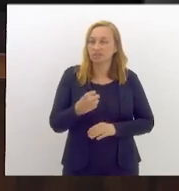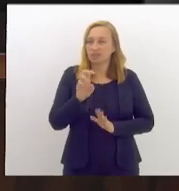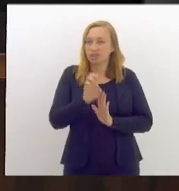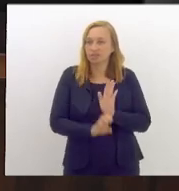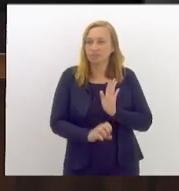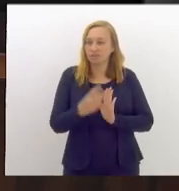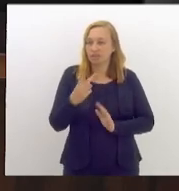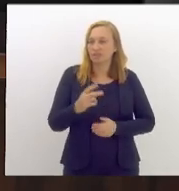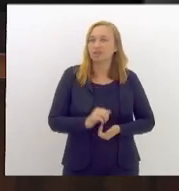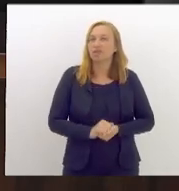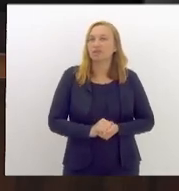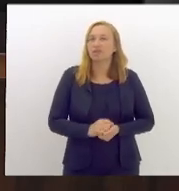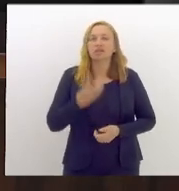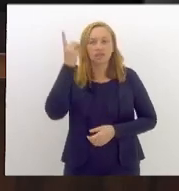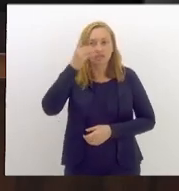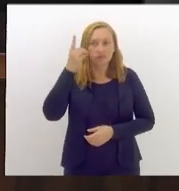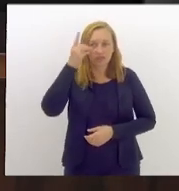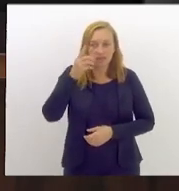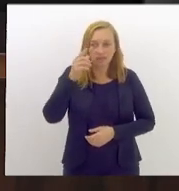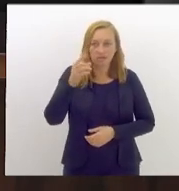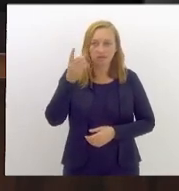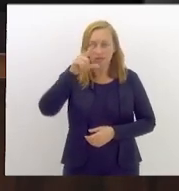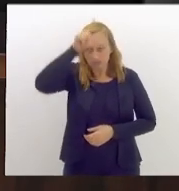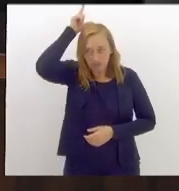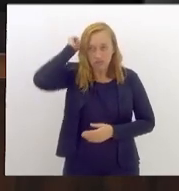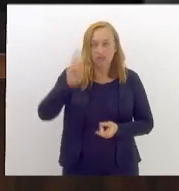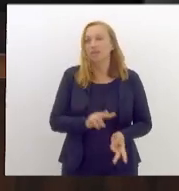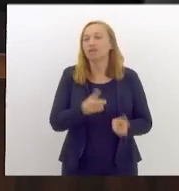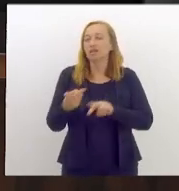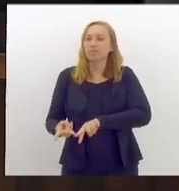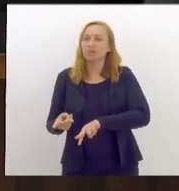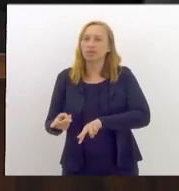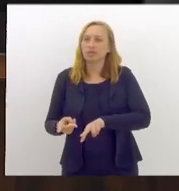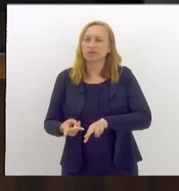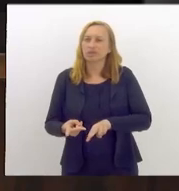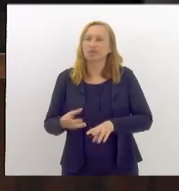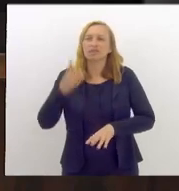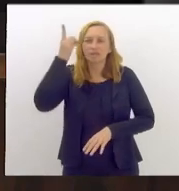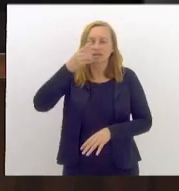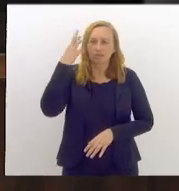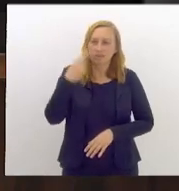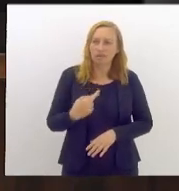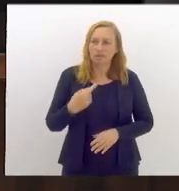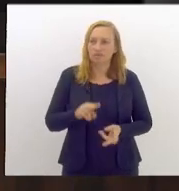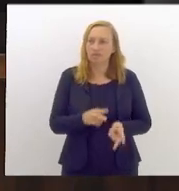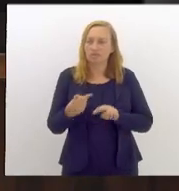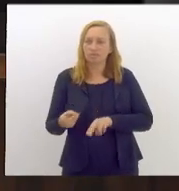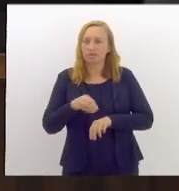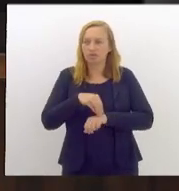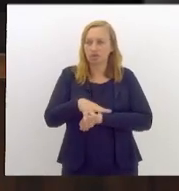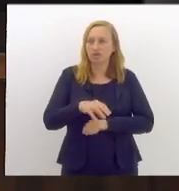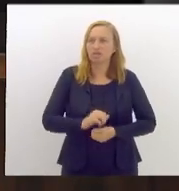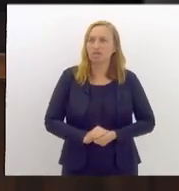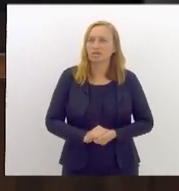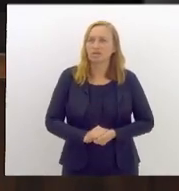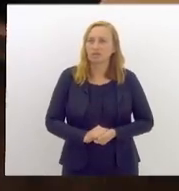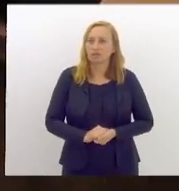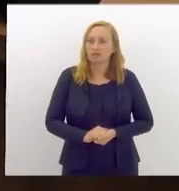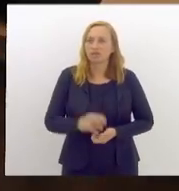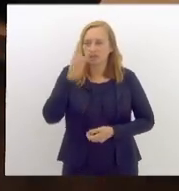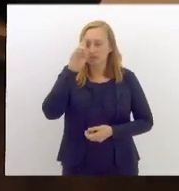então Deputado Luiz fazer um encaminhamento aqui deputada Renata vai encaminhar o destaque